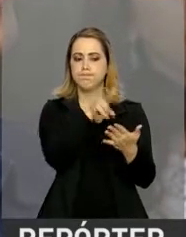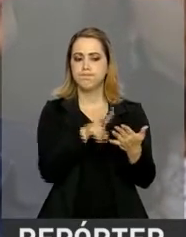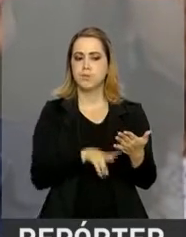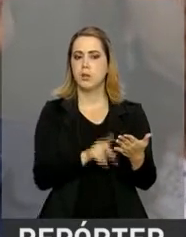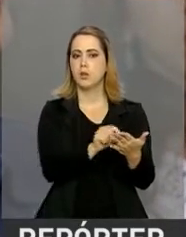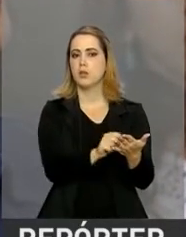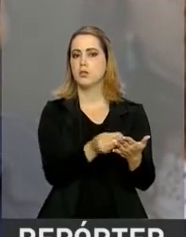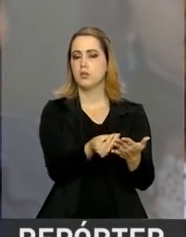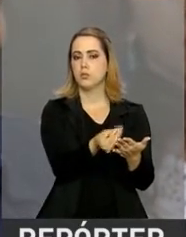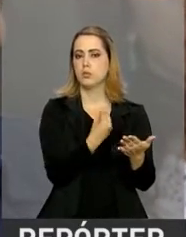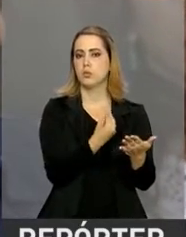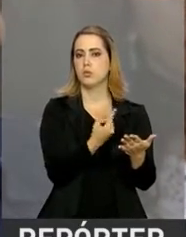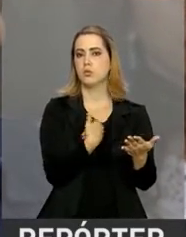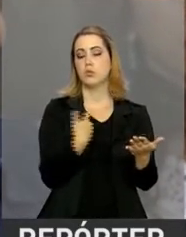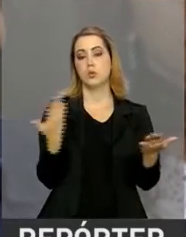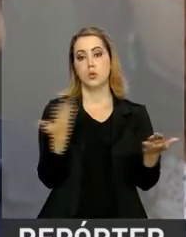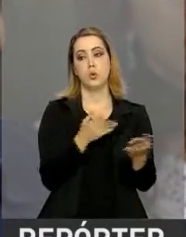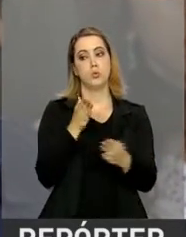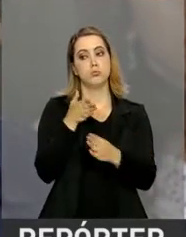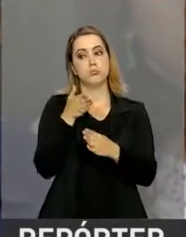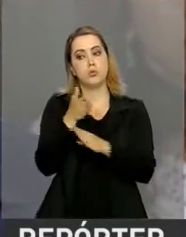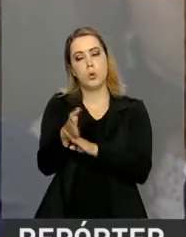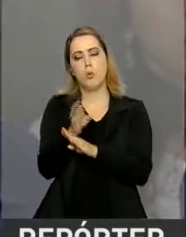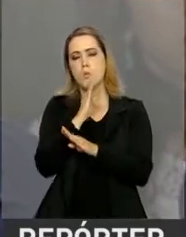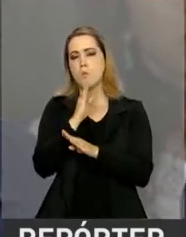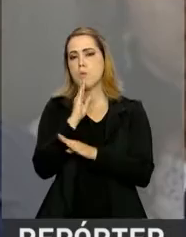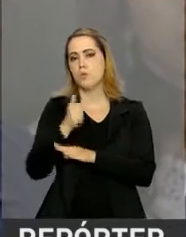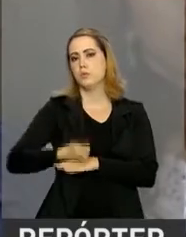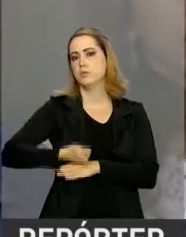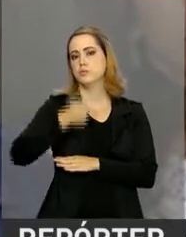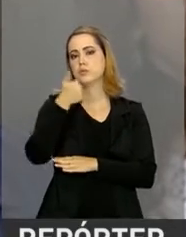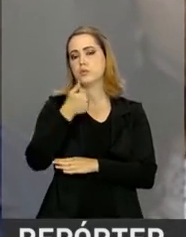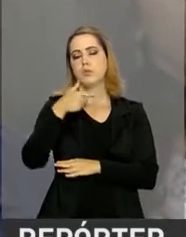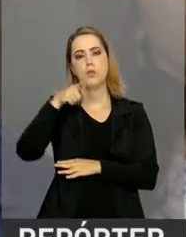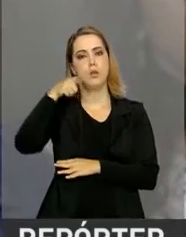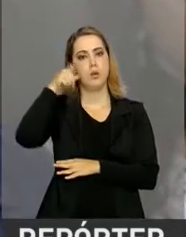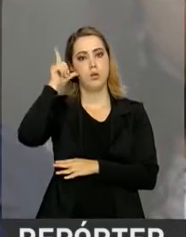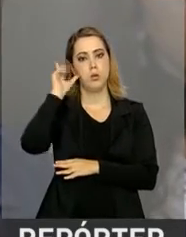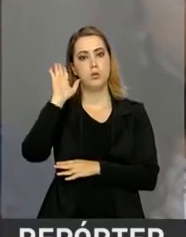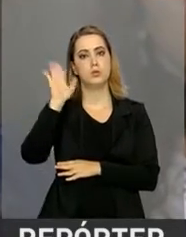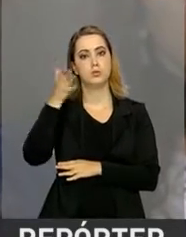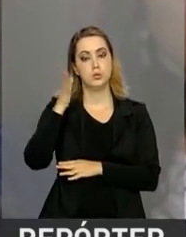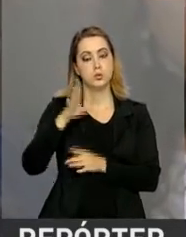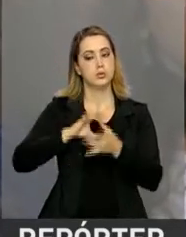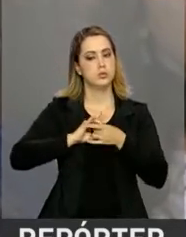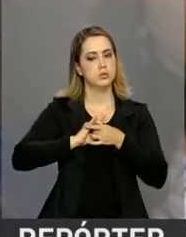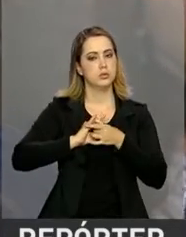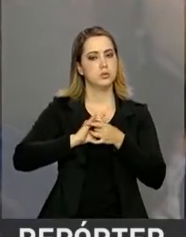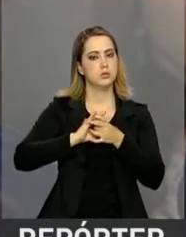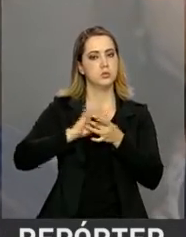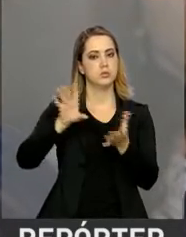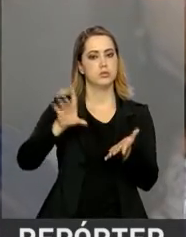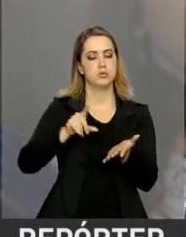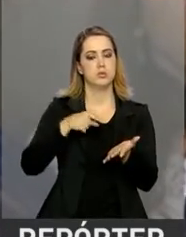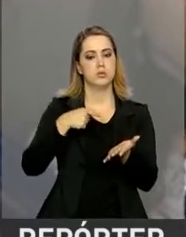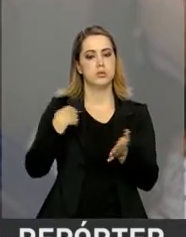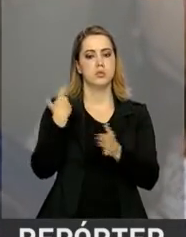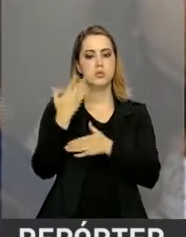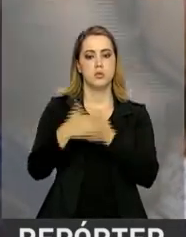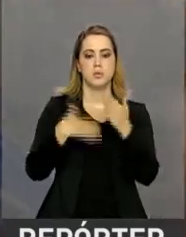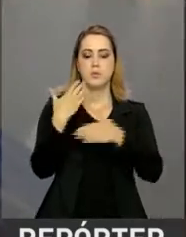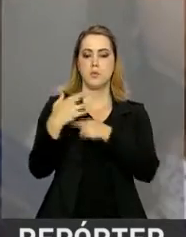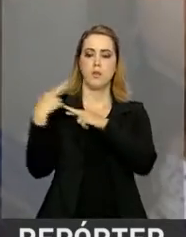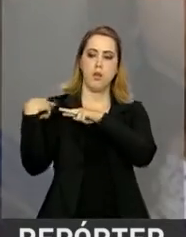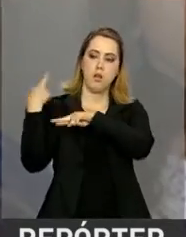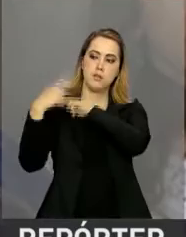mas nós vamos em loco hoje ter mais informações. Ontem eu acelerei a liberação do legado das